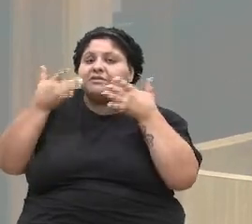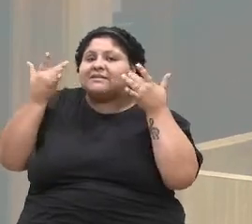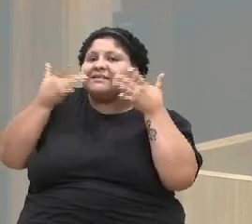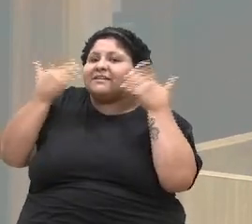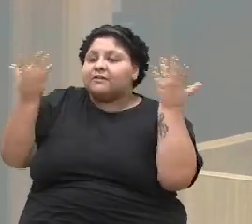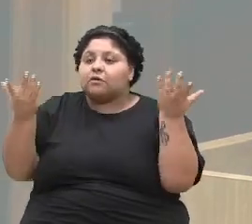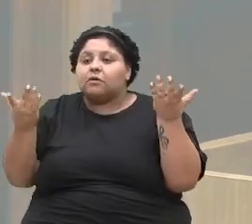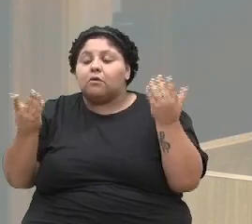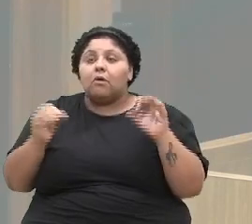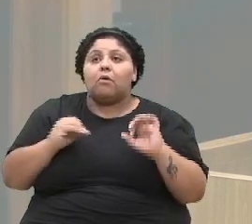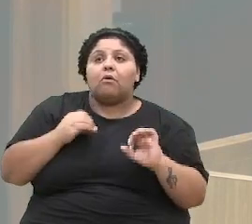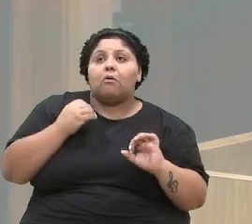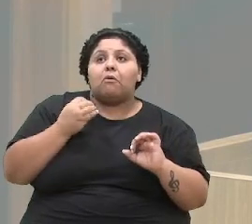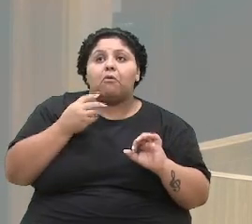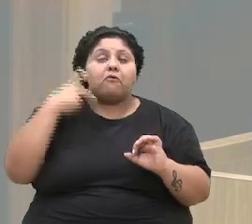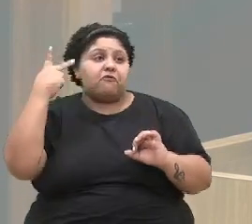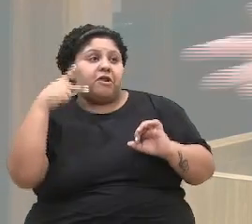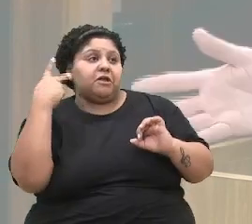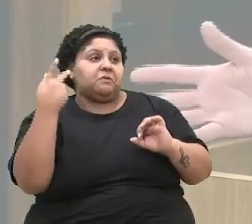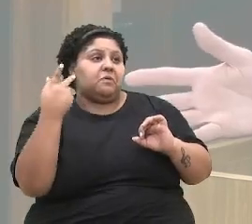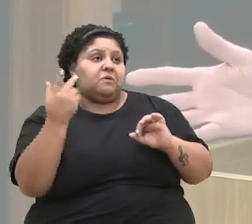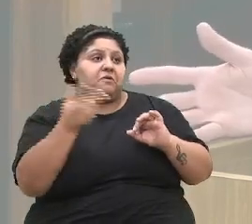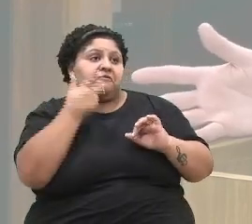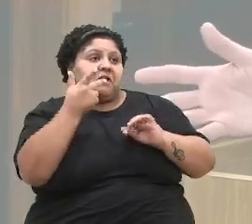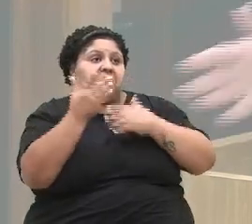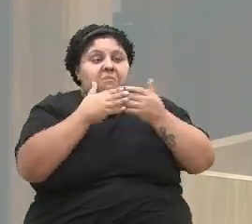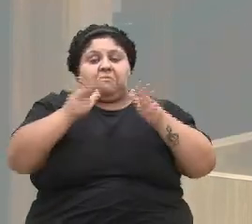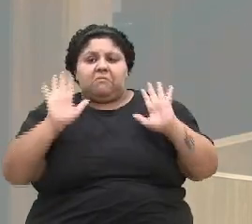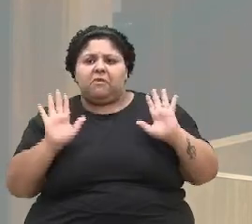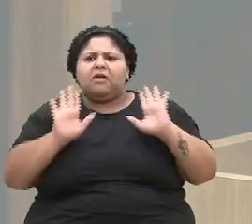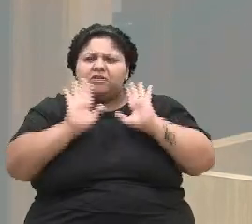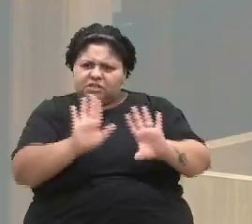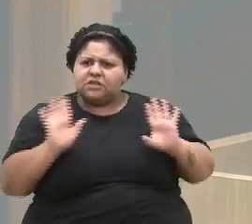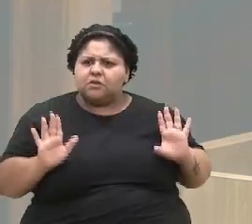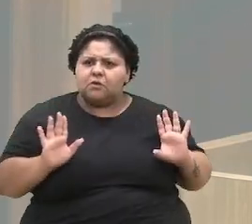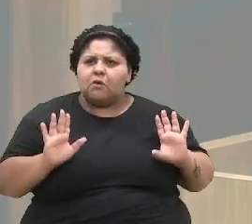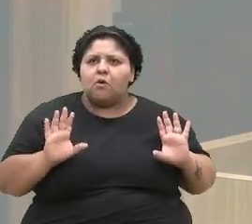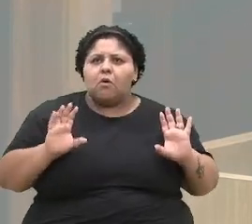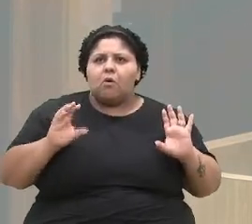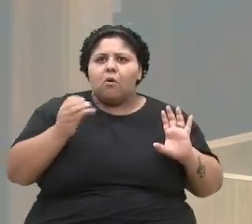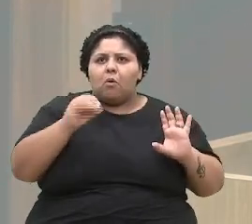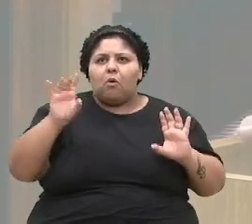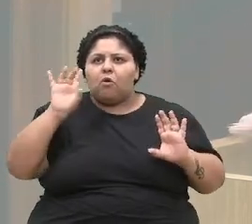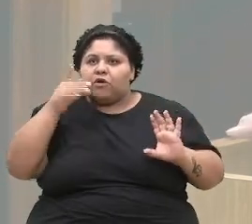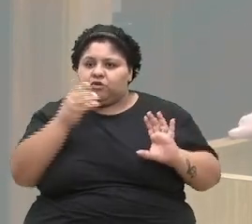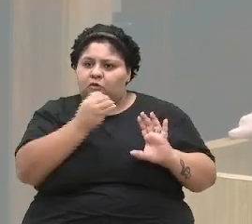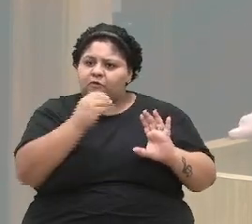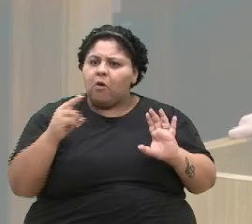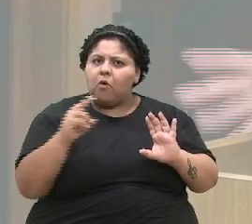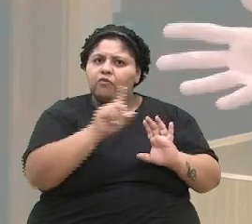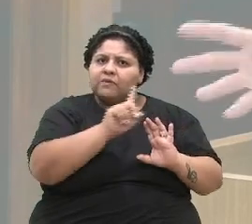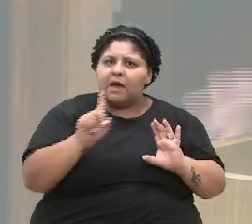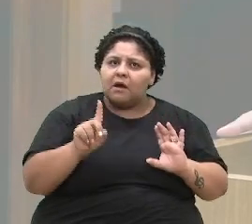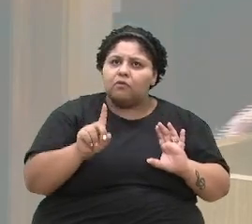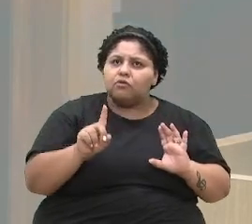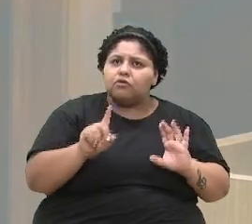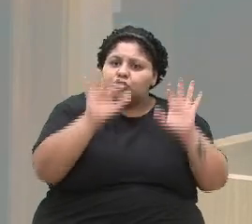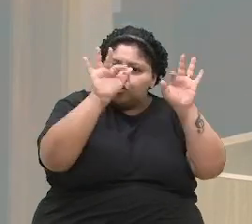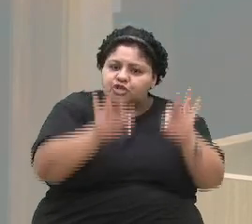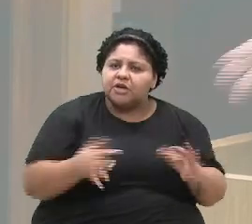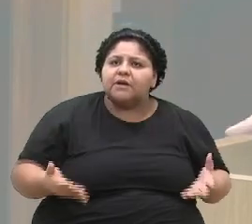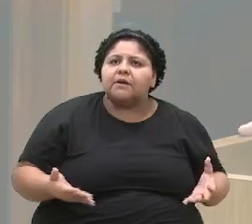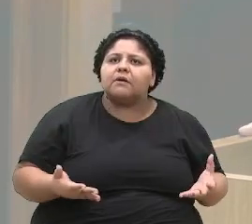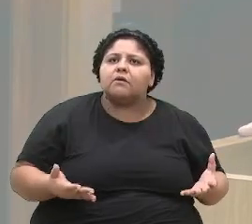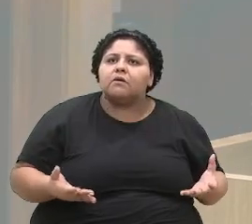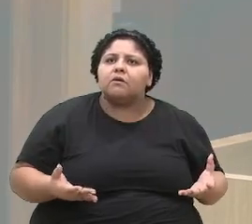porque o vereador, não sei o quê. Vamos parar com isso aí, pessoal. Ou resolve, ou não resolve. Chega! De que lado